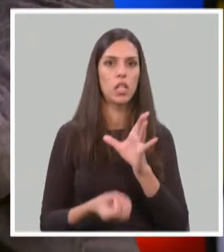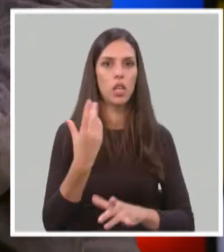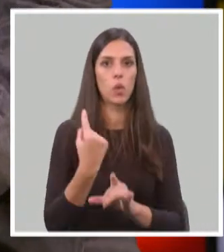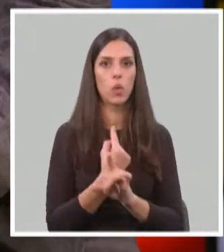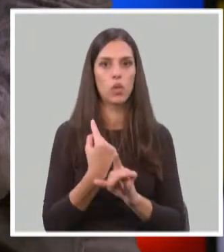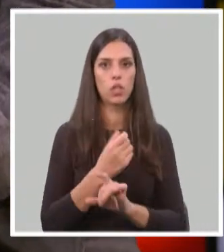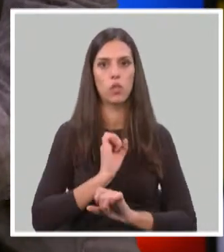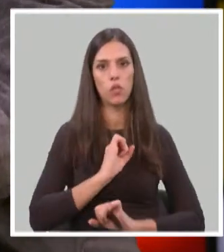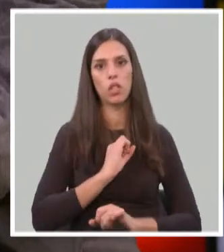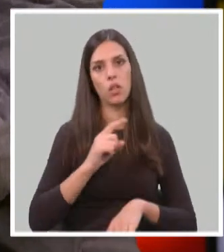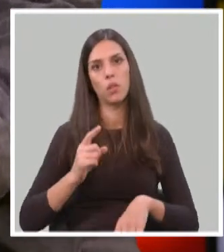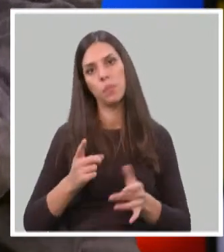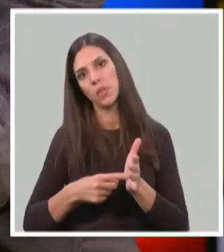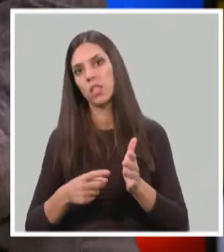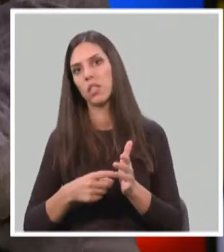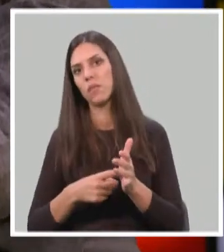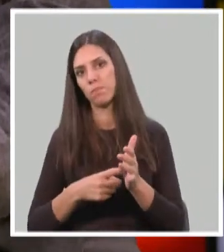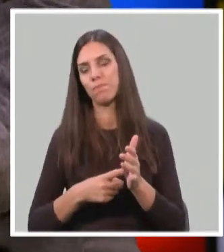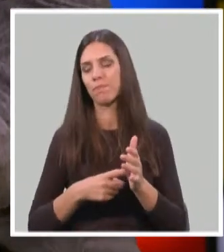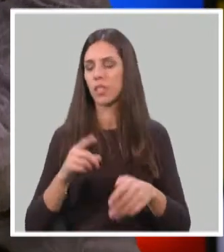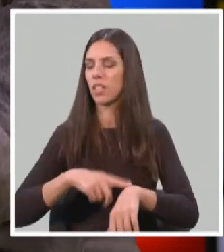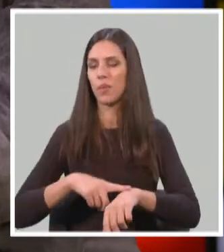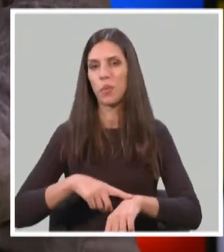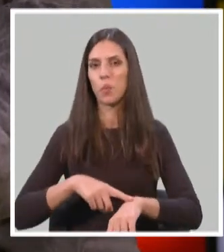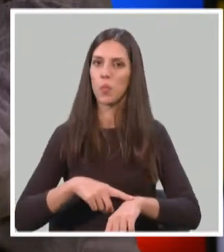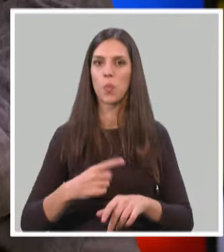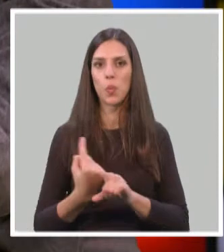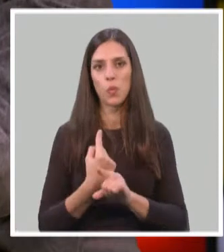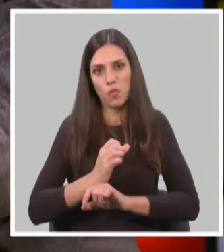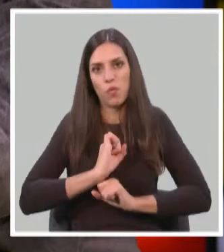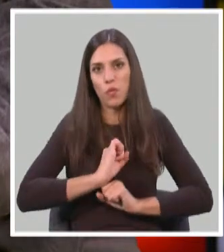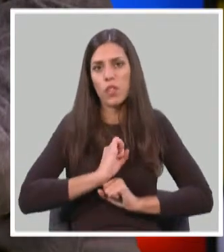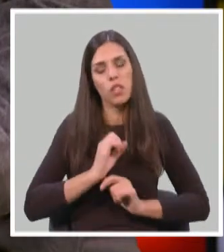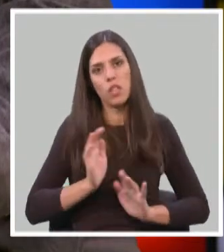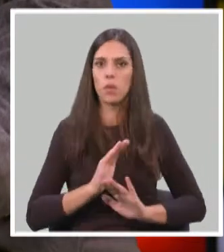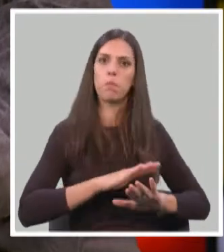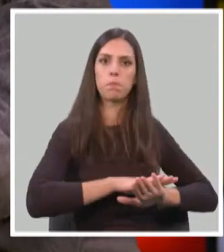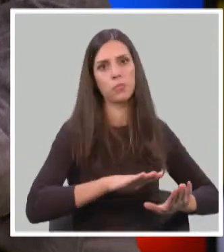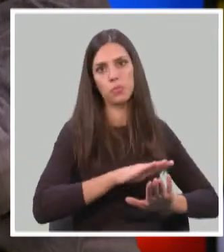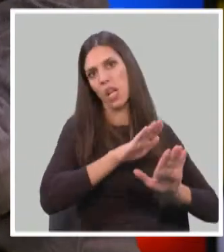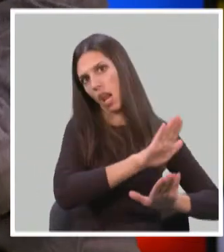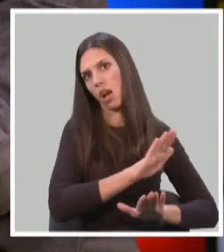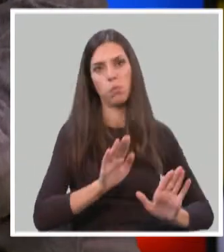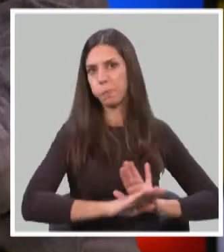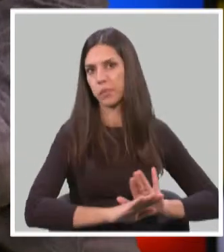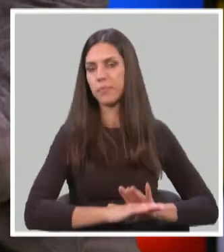E eu precisava de tempo para as minhas coisas e então dei por terminada a minha